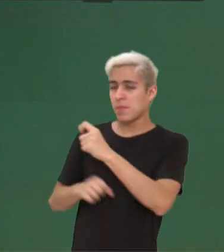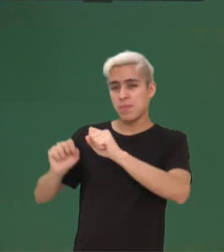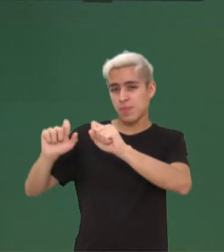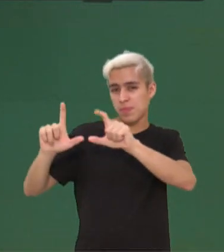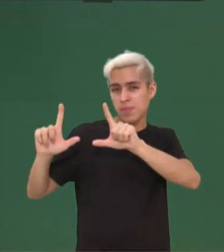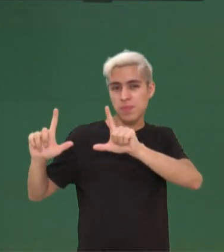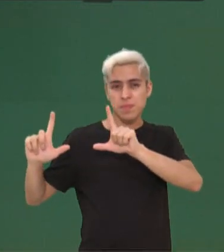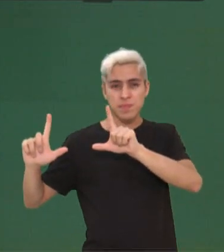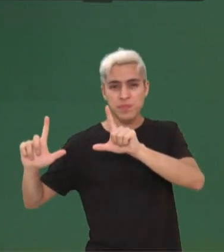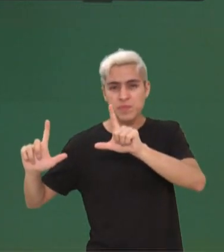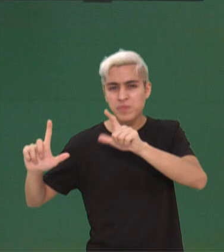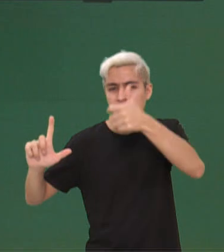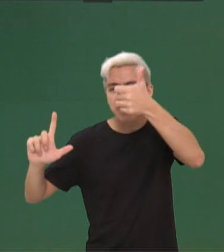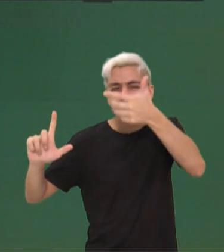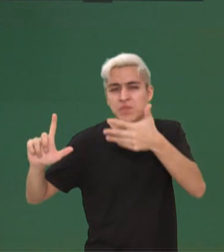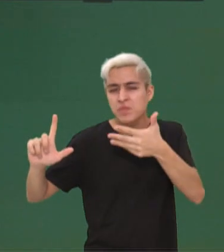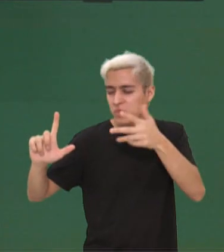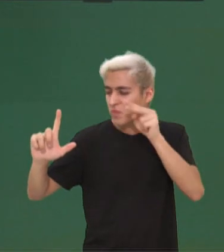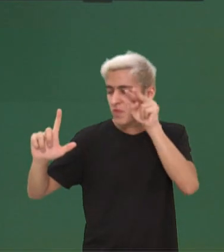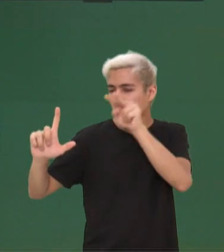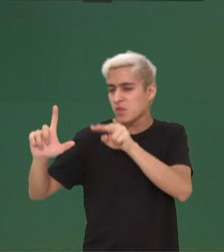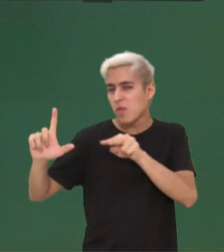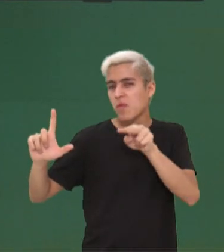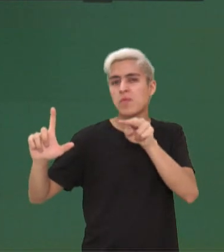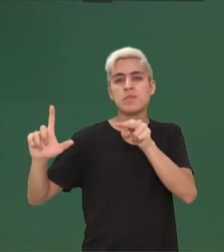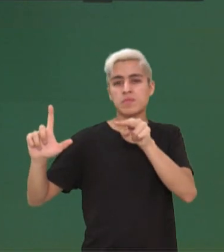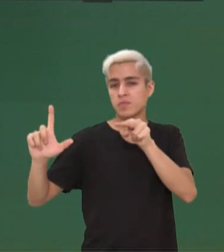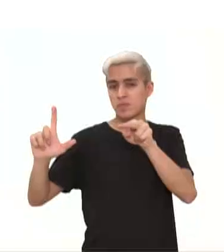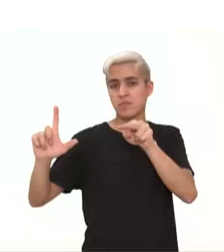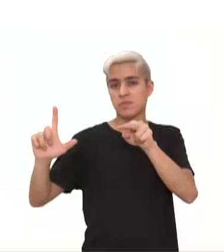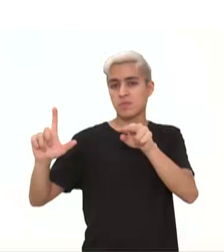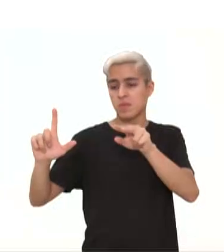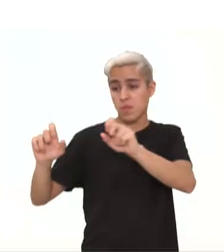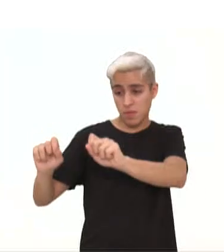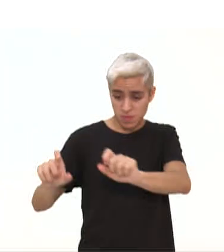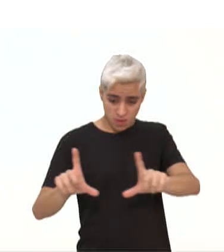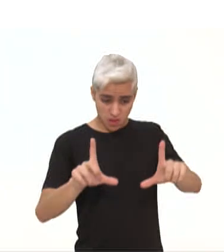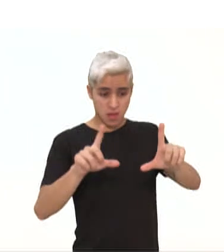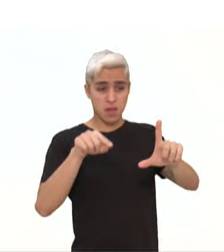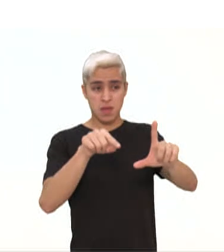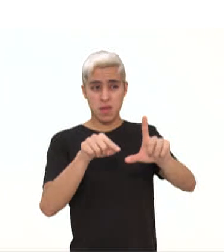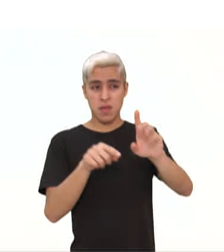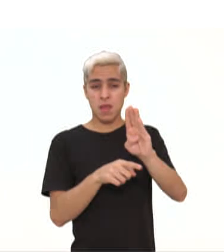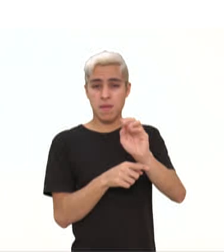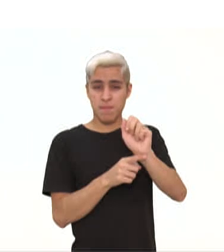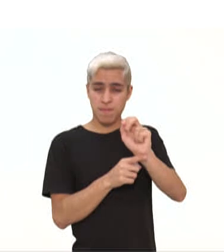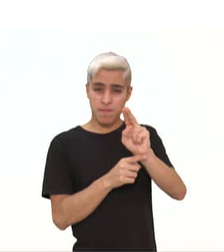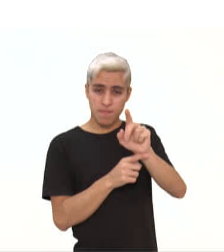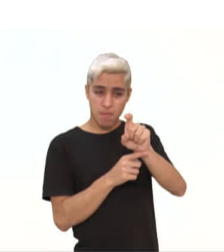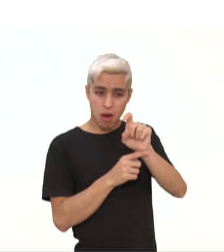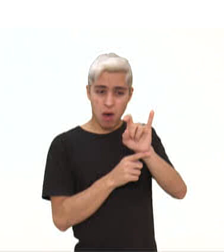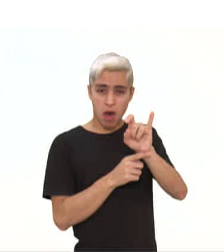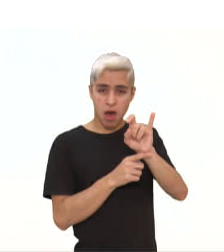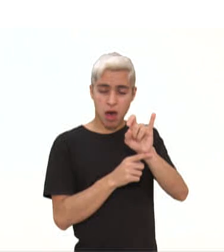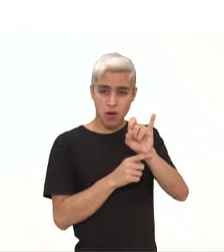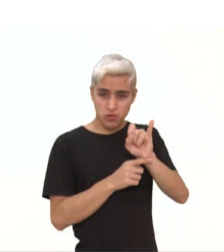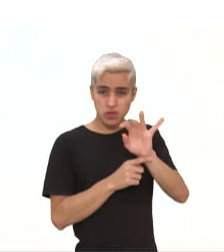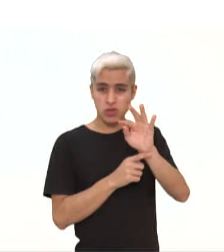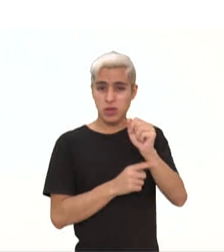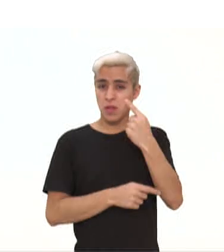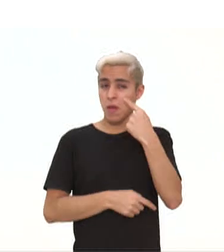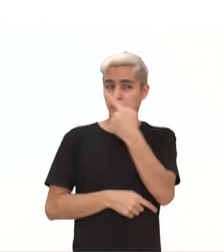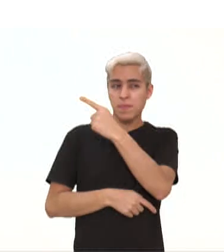falado lá atrás, do exemplo de minérios que são utilizados, a bauxita. Tem uma imagem ali dela, né? É